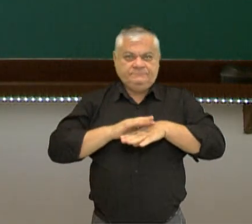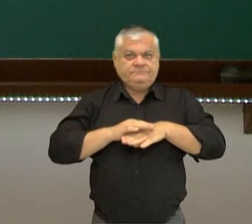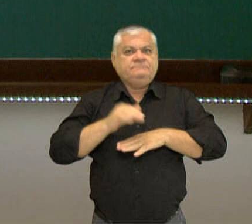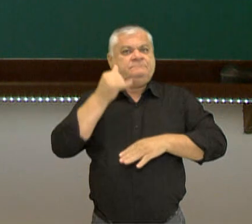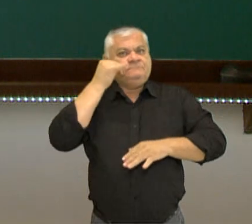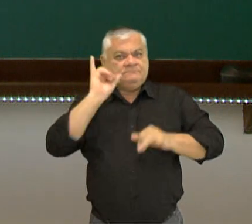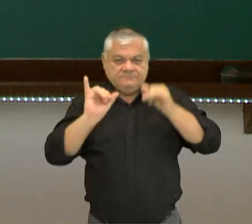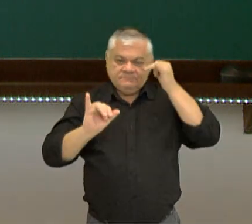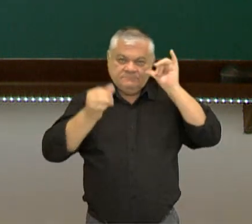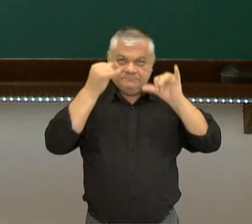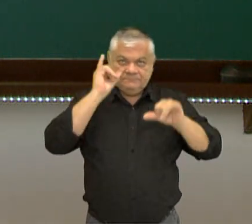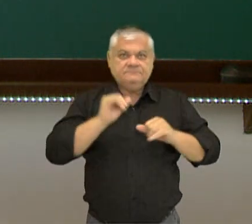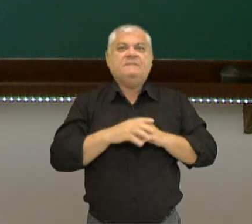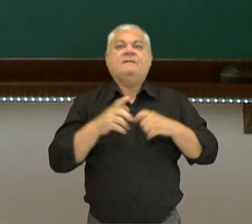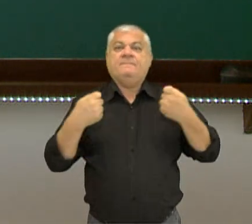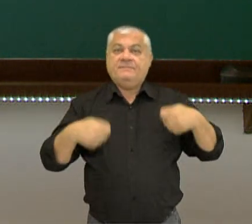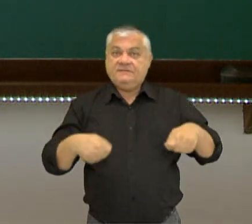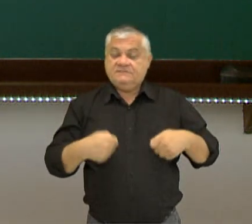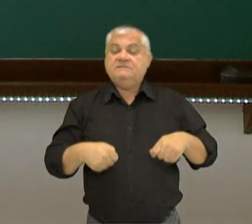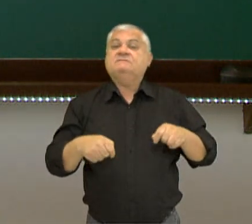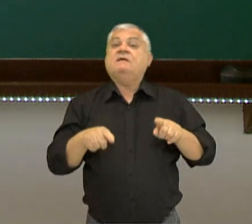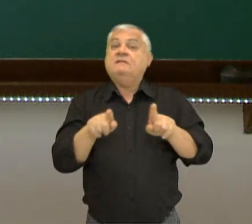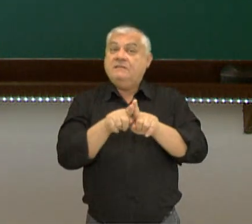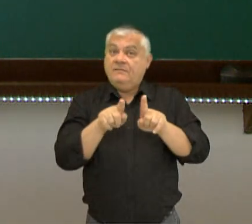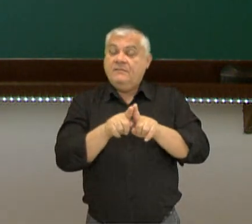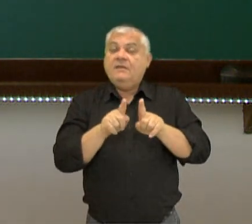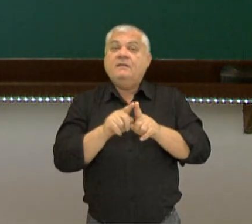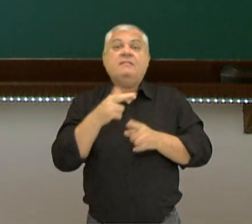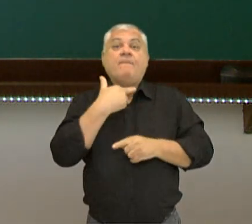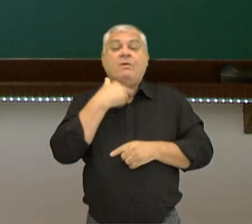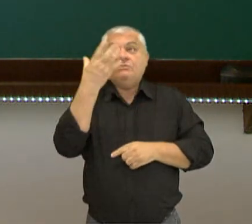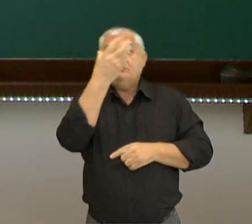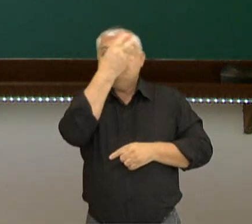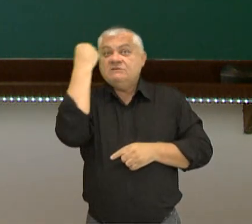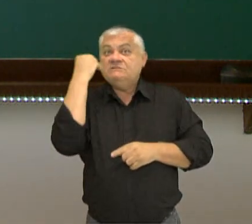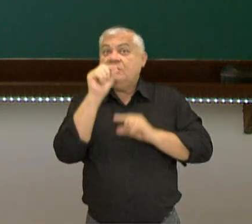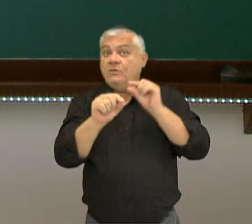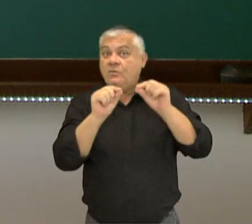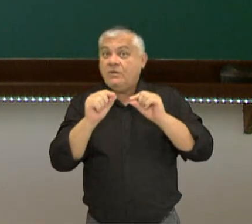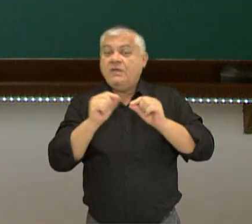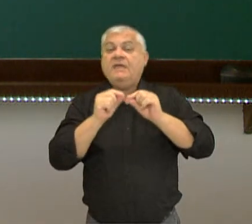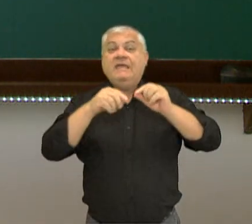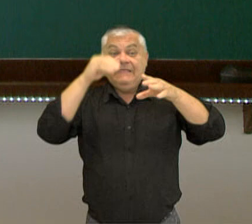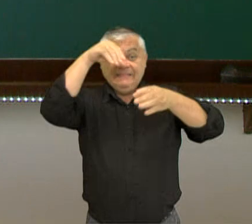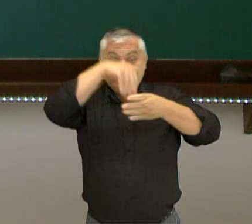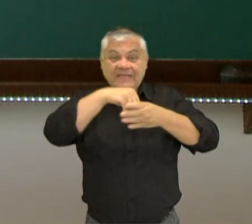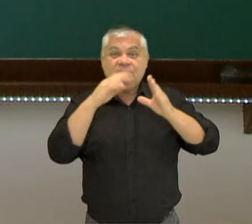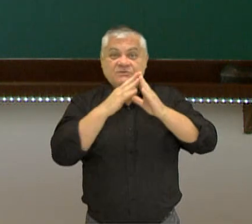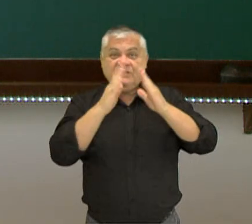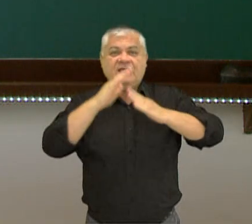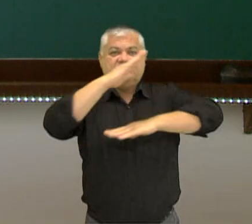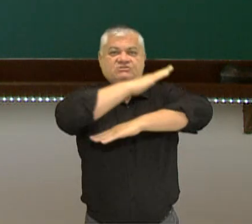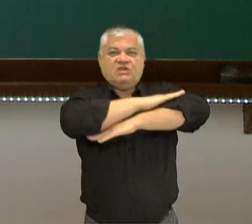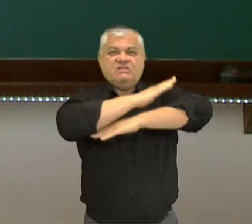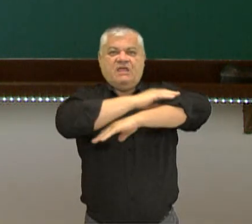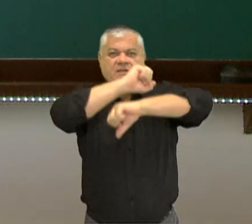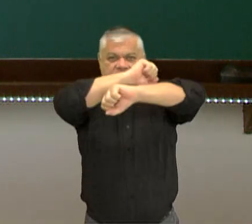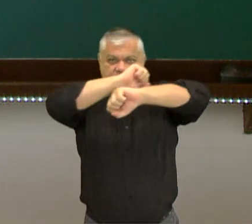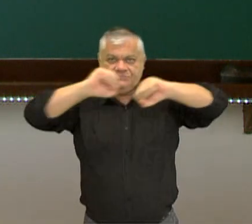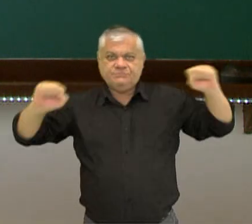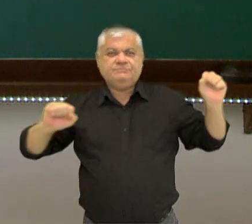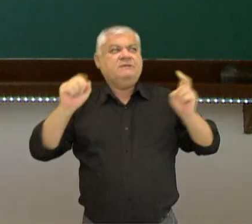nossa imunidade. Além de tudo isso, não pode esquecer de manter os ambientes arejados, tá? De